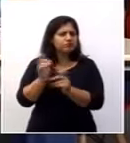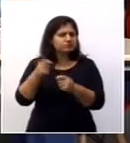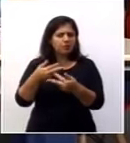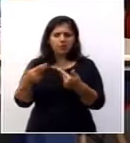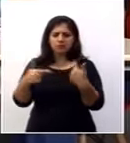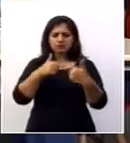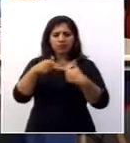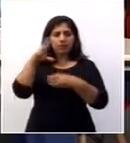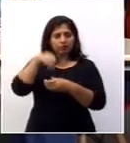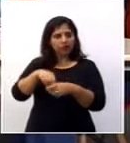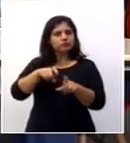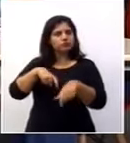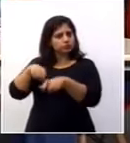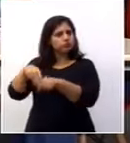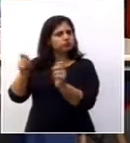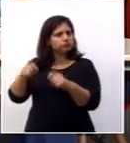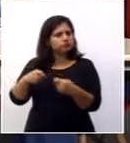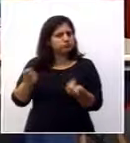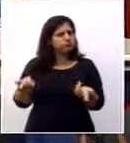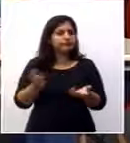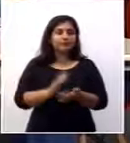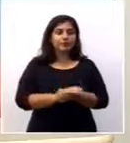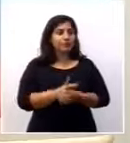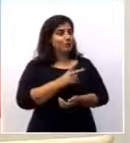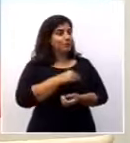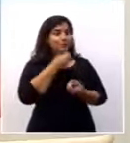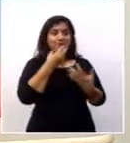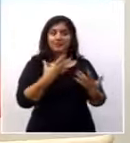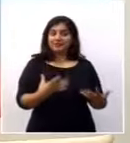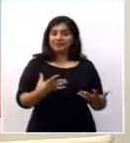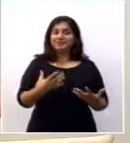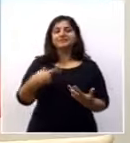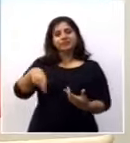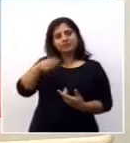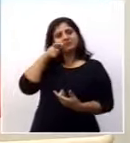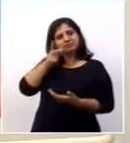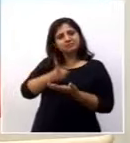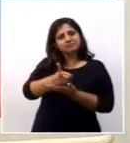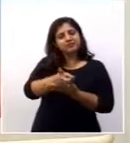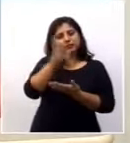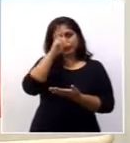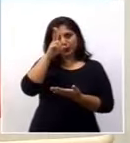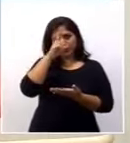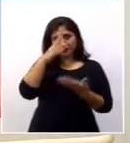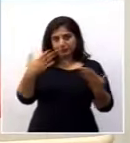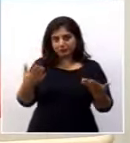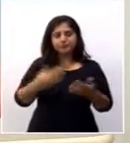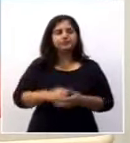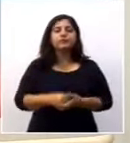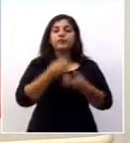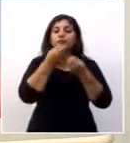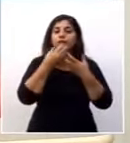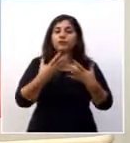algumas tarefas do sítio também. Nossa, que bom! Então, vamos continuar a nossa história.